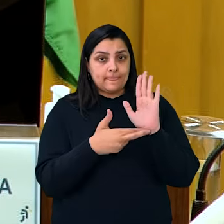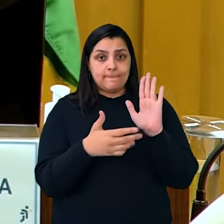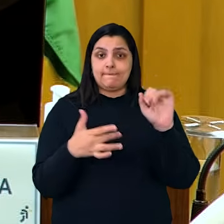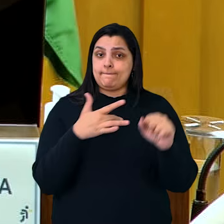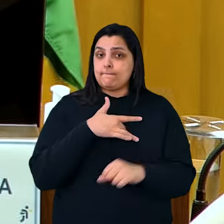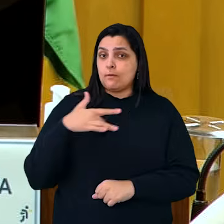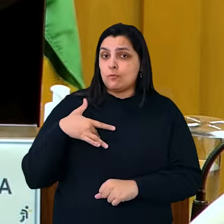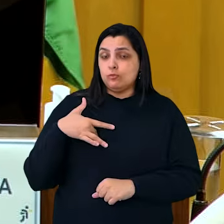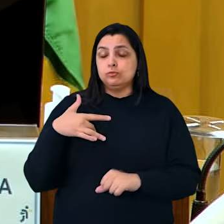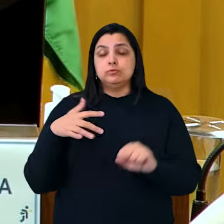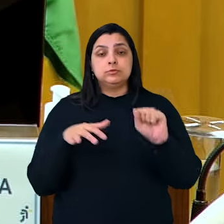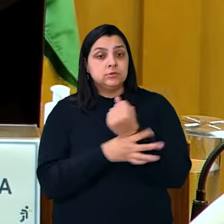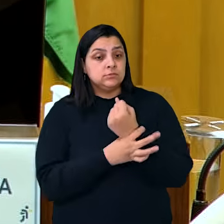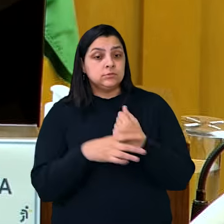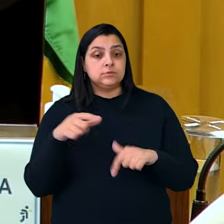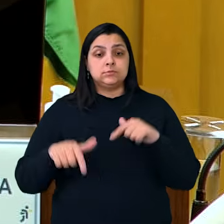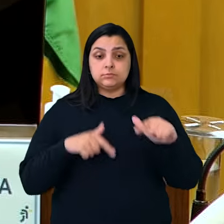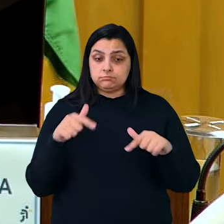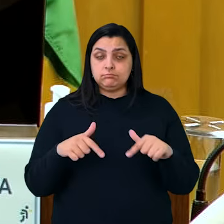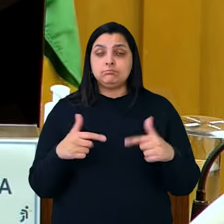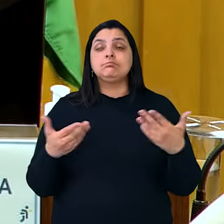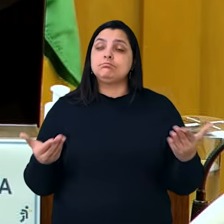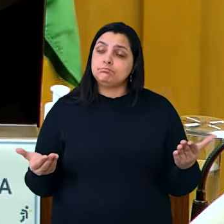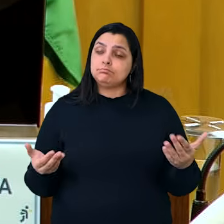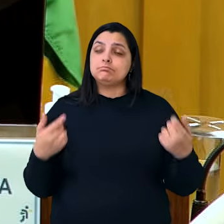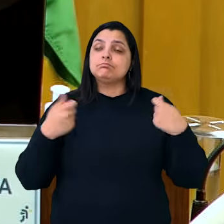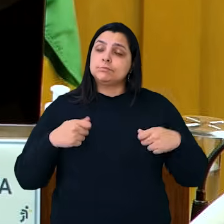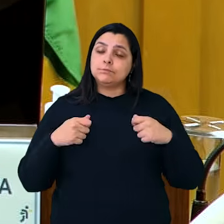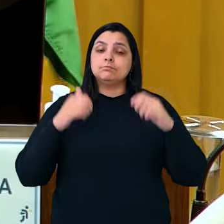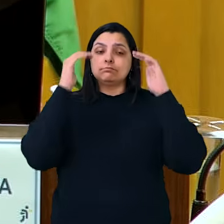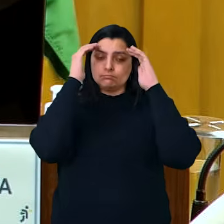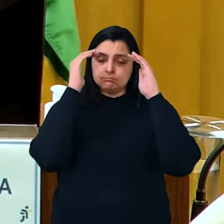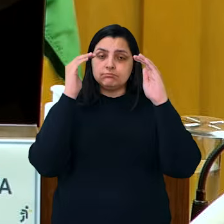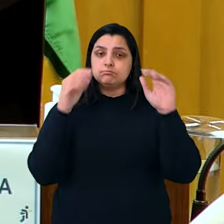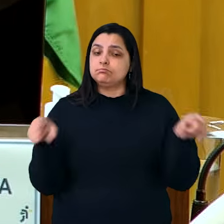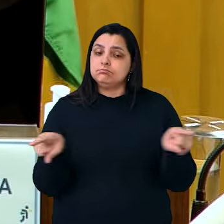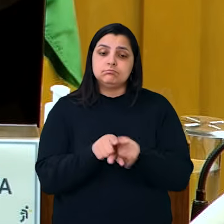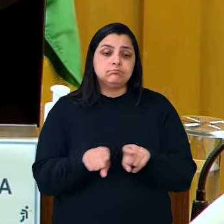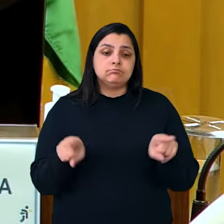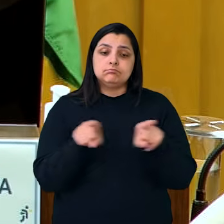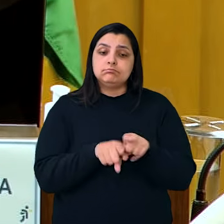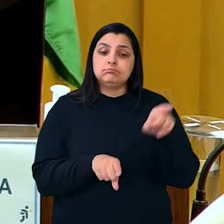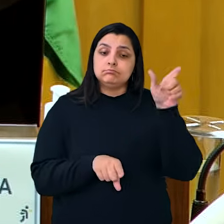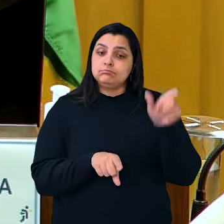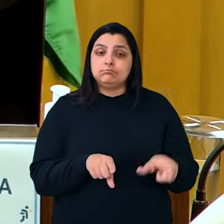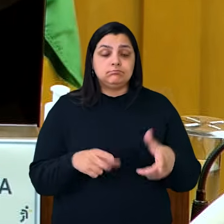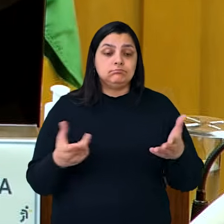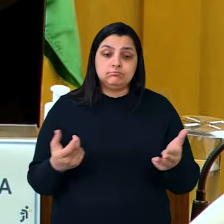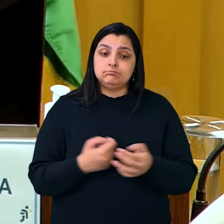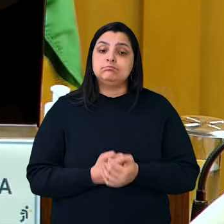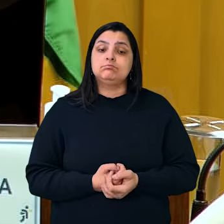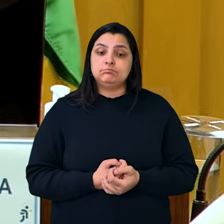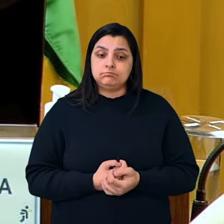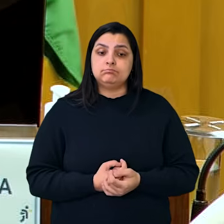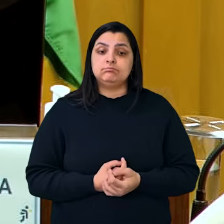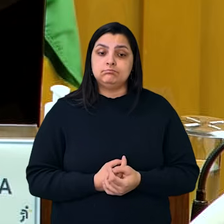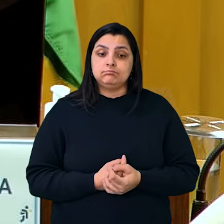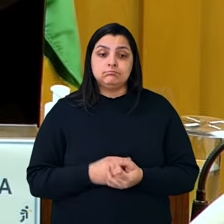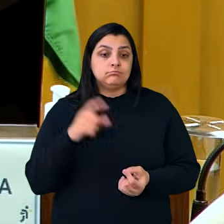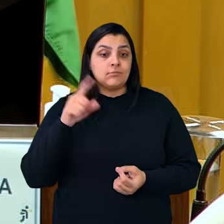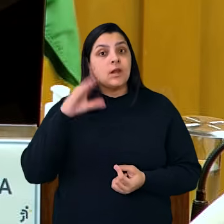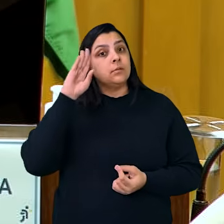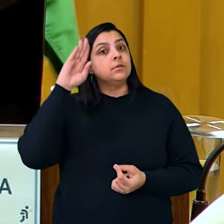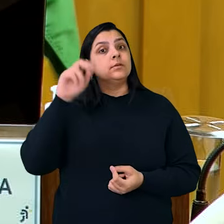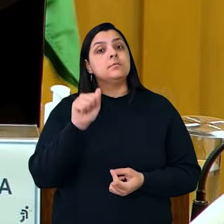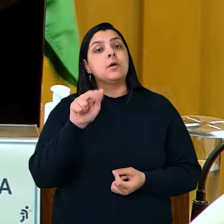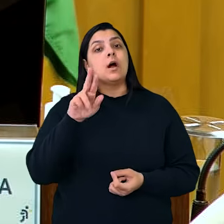de saúde, higiene e segurança do trabalho tenham, sim, que ser respeitadas pelo particular. De certa forma, é uma extensão